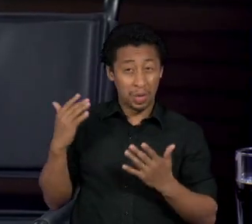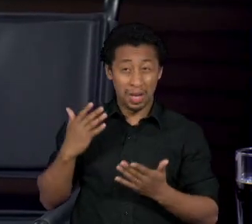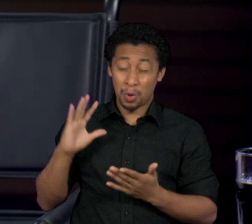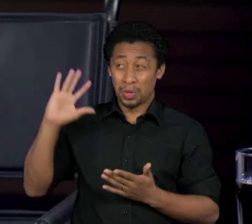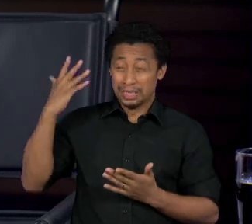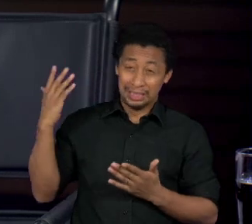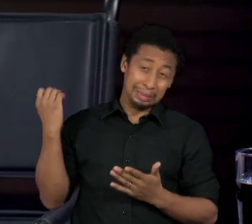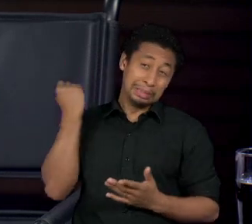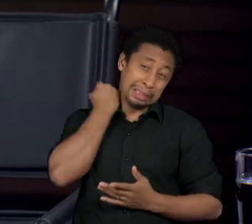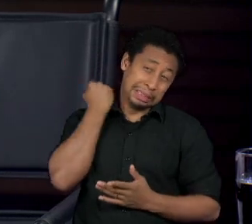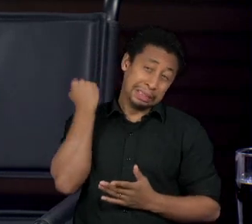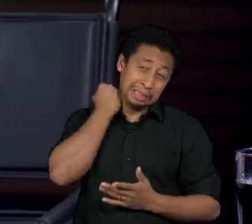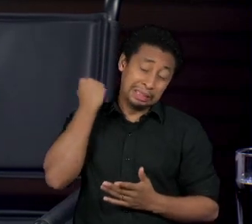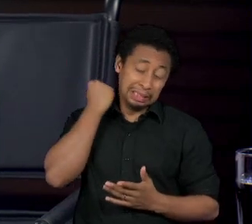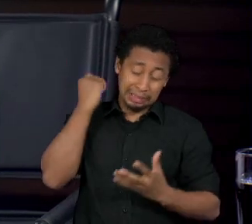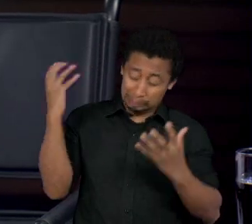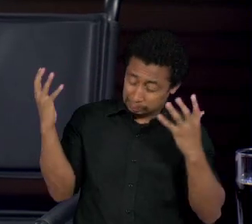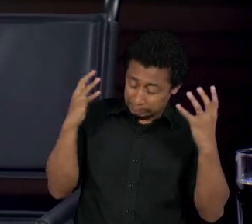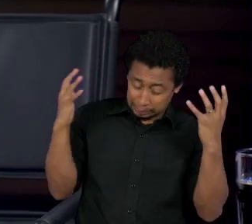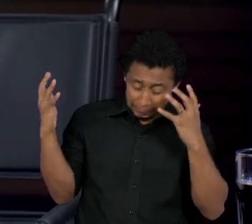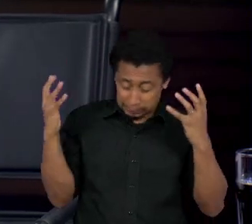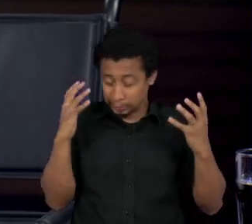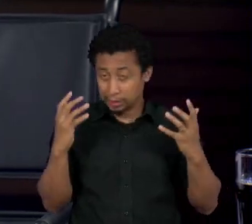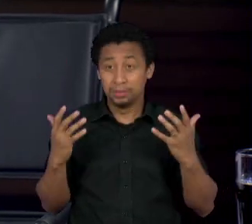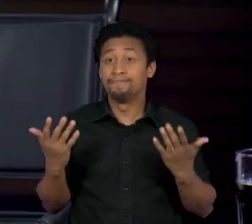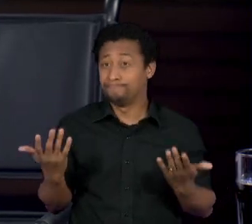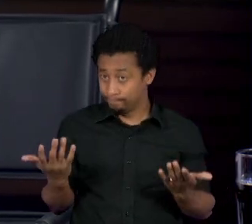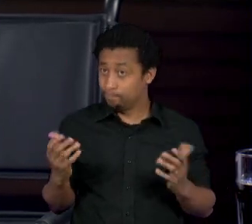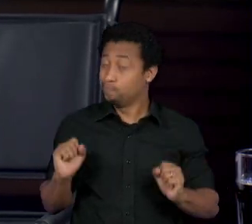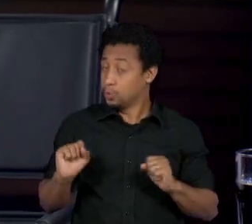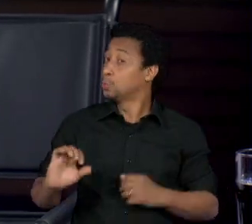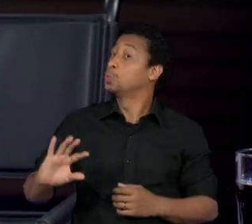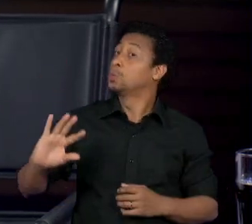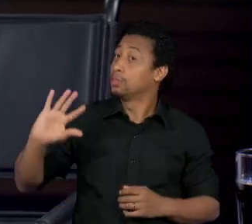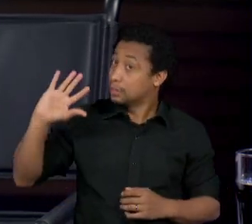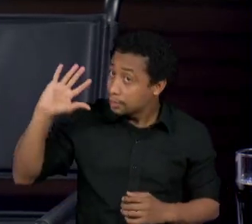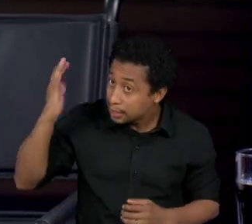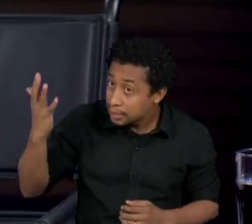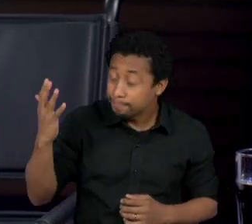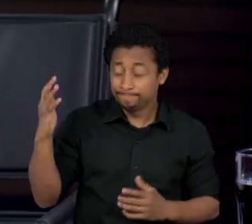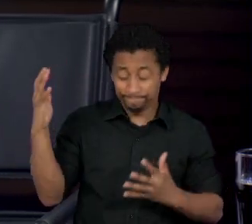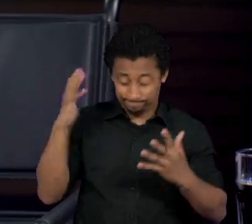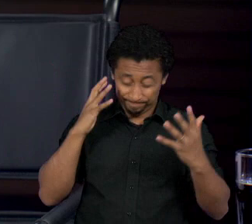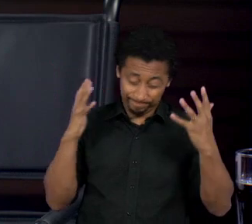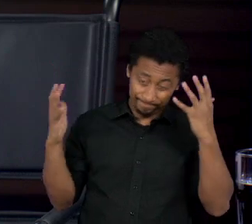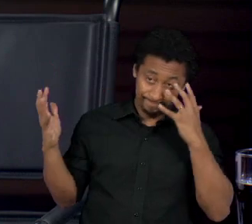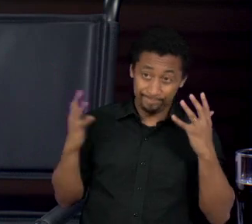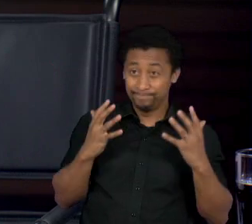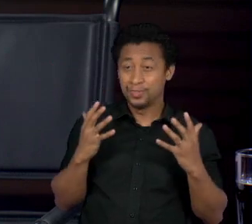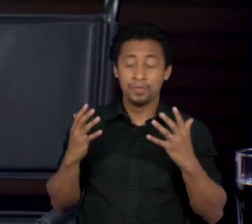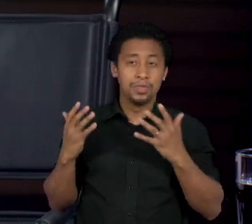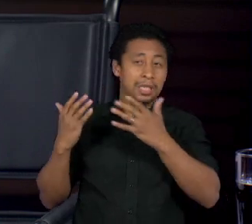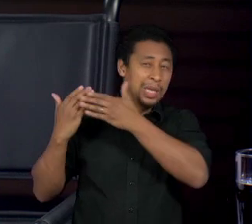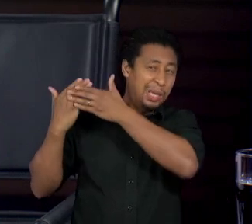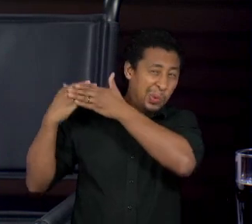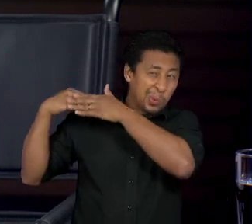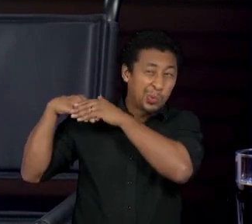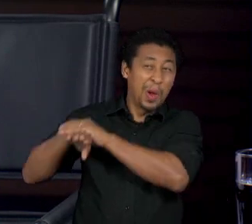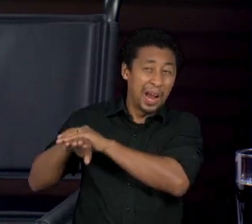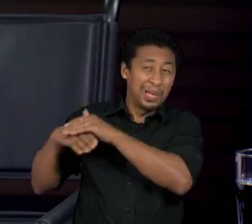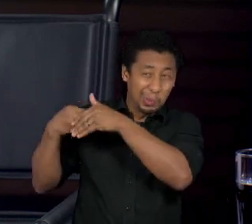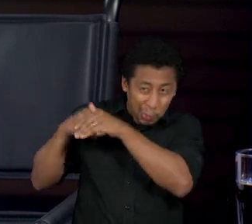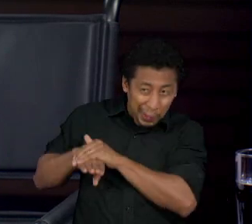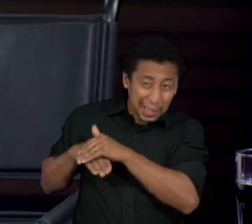uma alteração biológica, né, por alterações das mais diversas, você acaba deixando aquilo lá, em algum momento ele